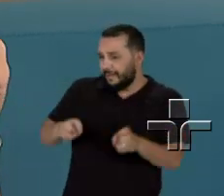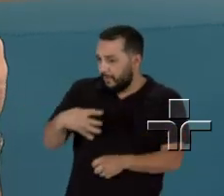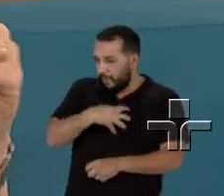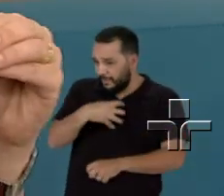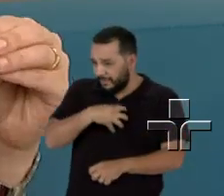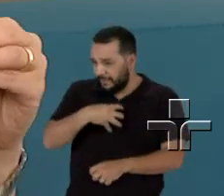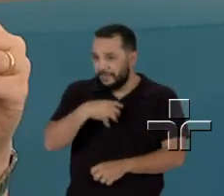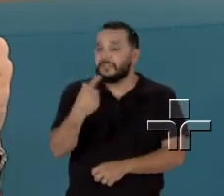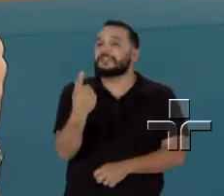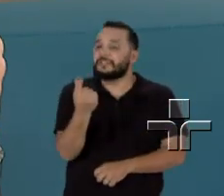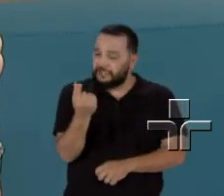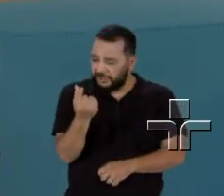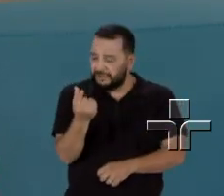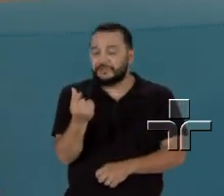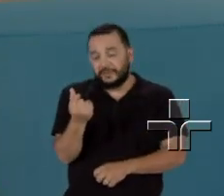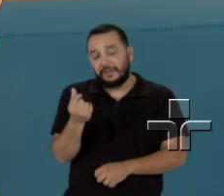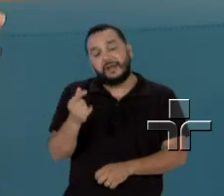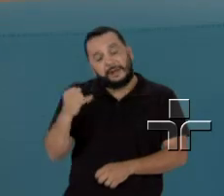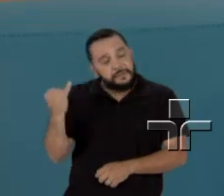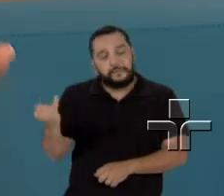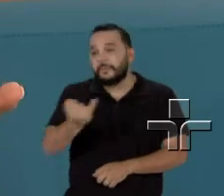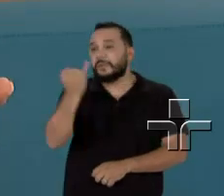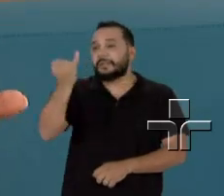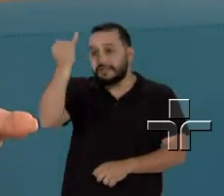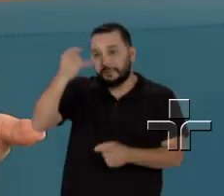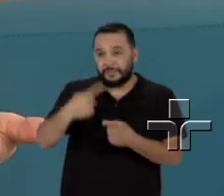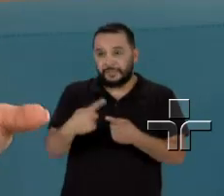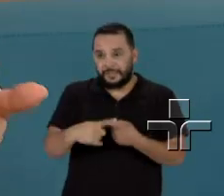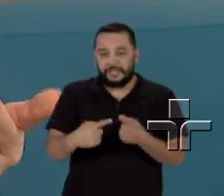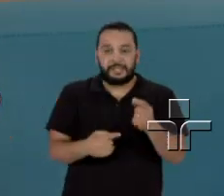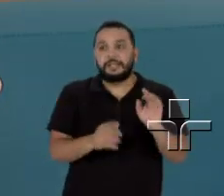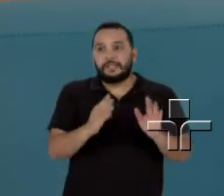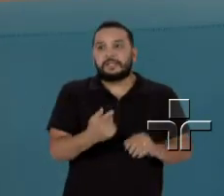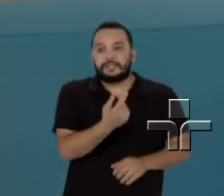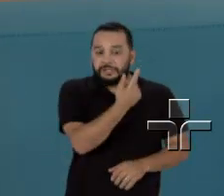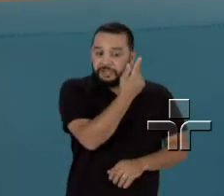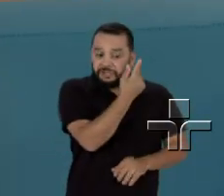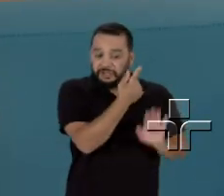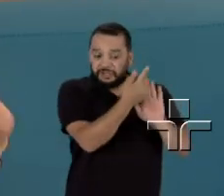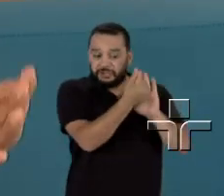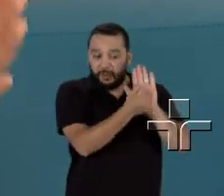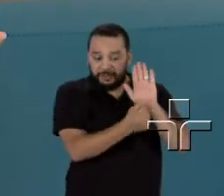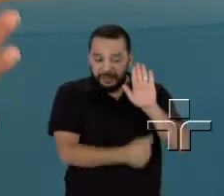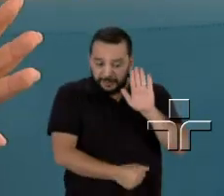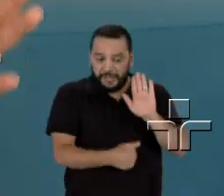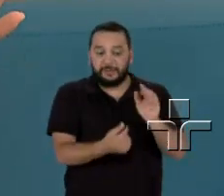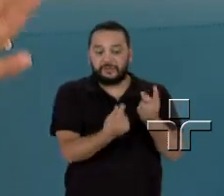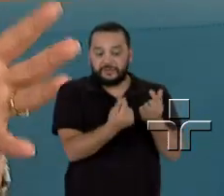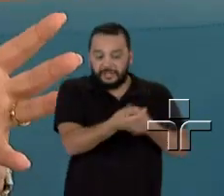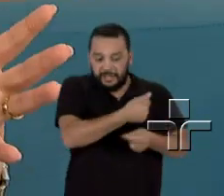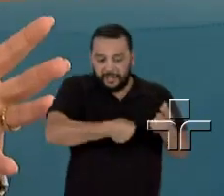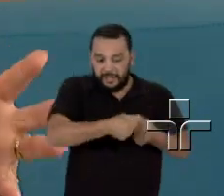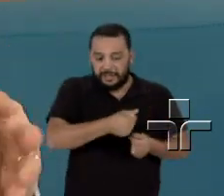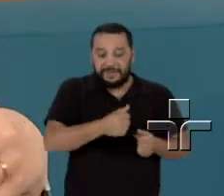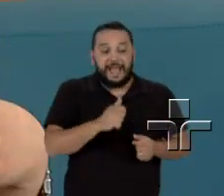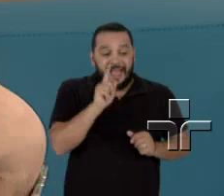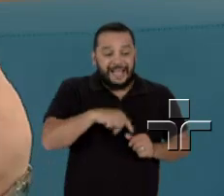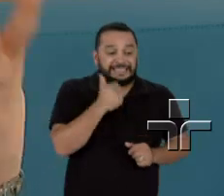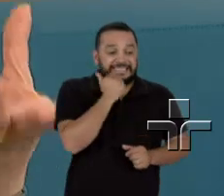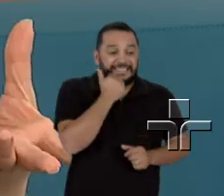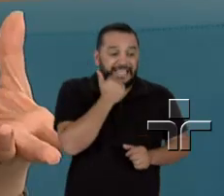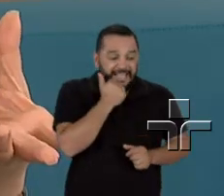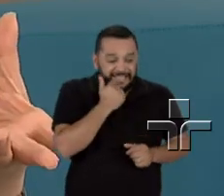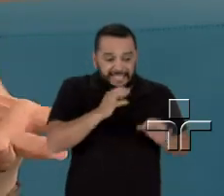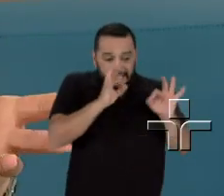dinheiro ele é primordial porque eu costumo dizer que finanças não é uma ciência exata é uma ciência humana porque tem a